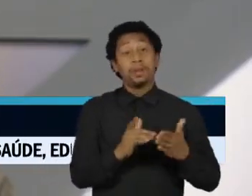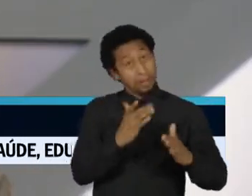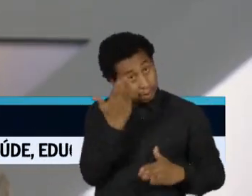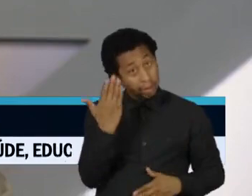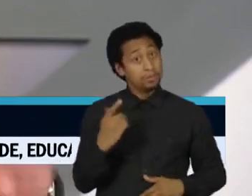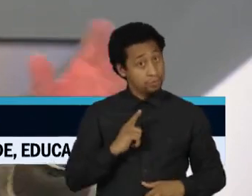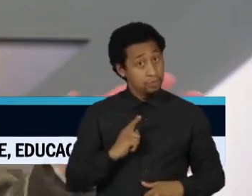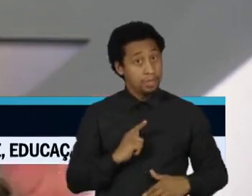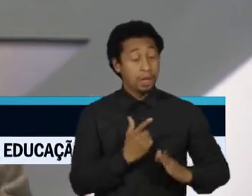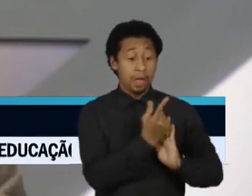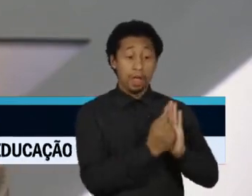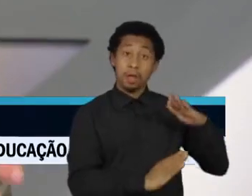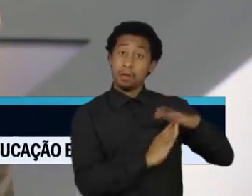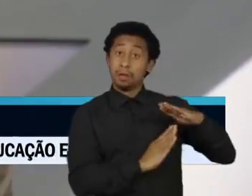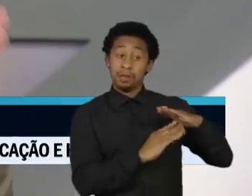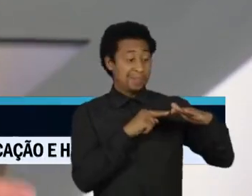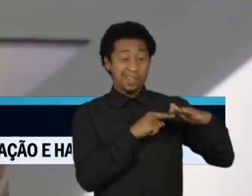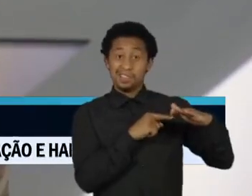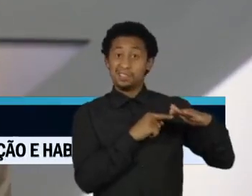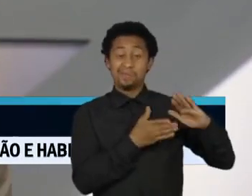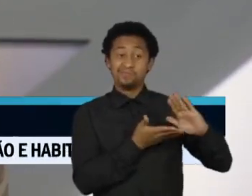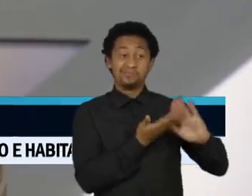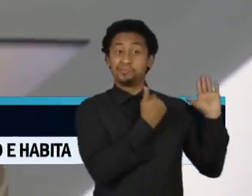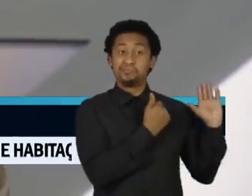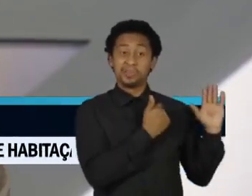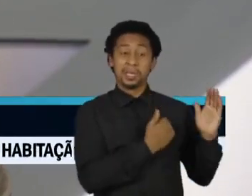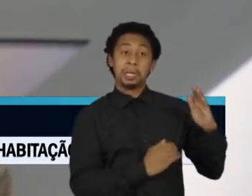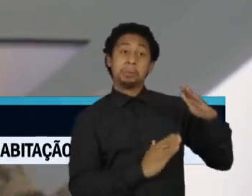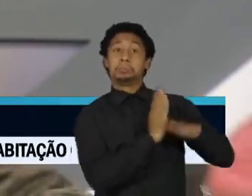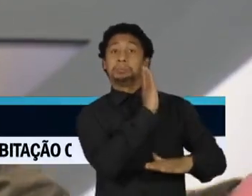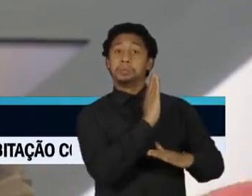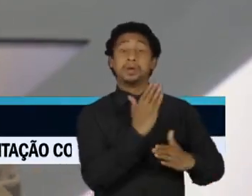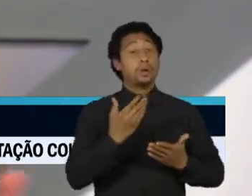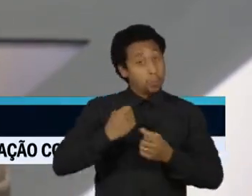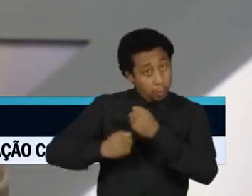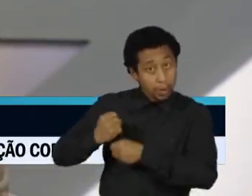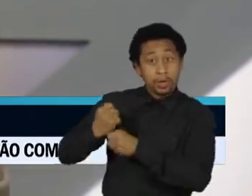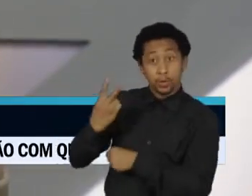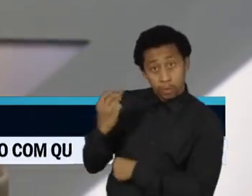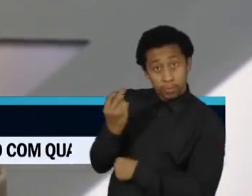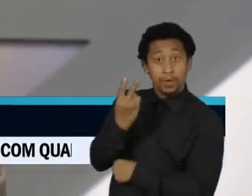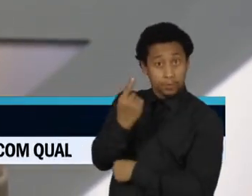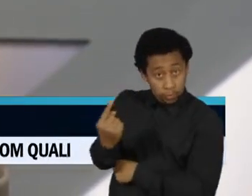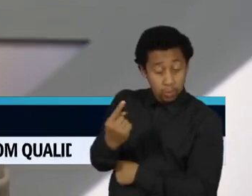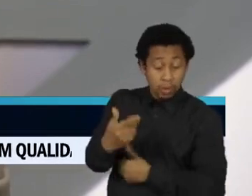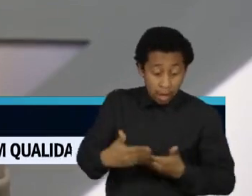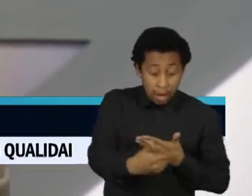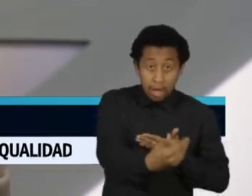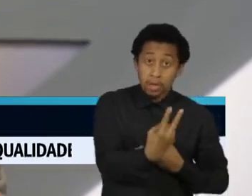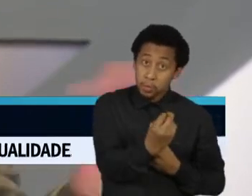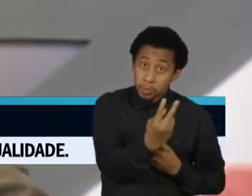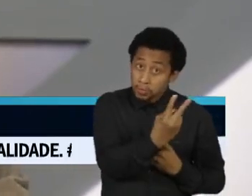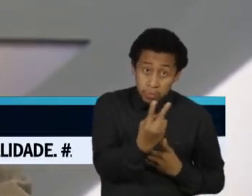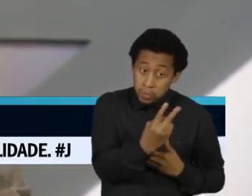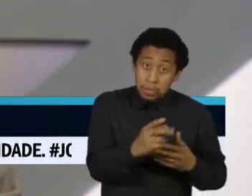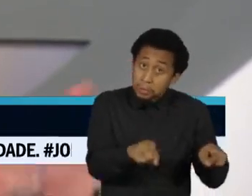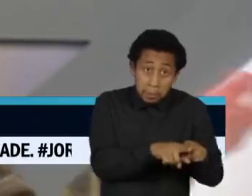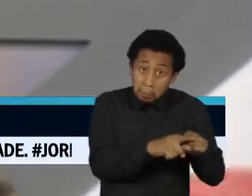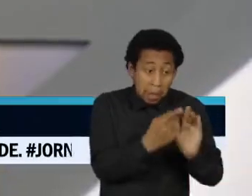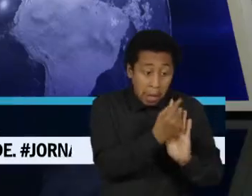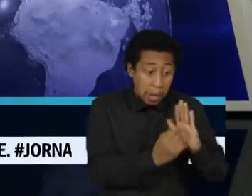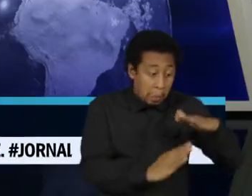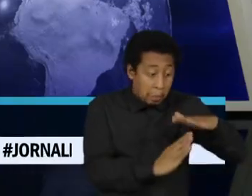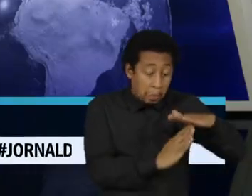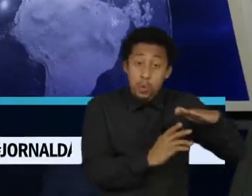gastos. Não, ainda está... Não, a gente acabou no ano passado, acabou esse ano. Tinha uma regra de superávit primário. O que fez a Dilma?